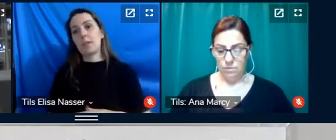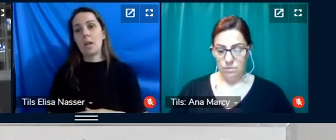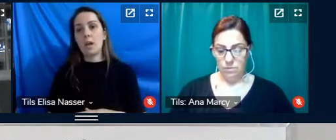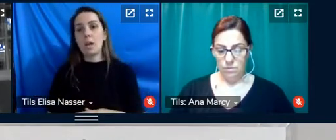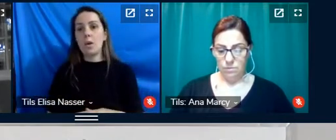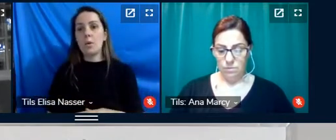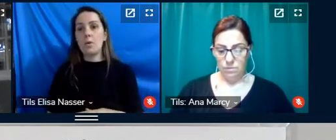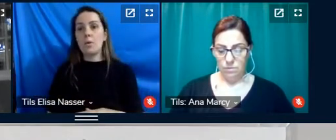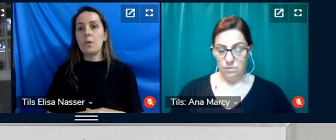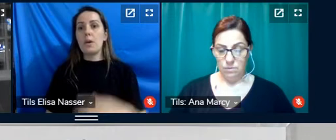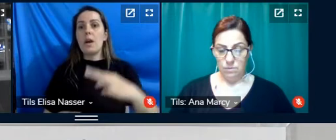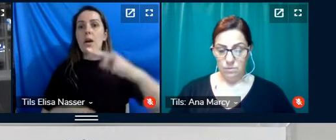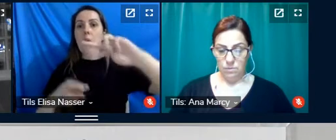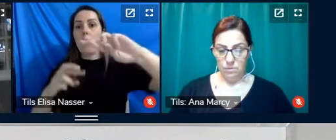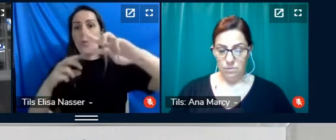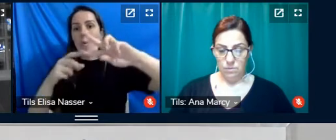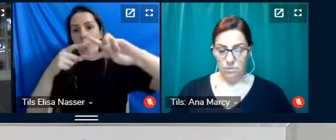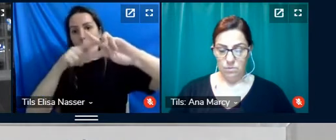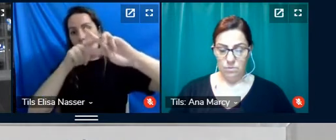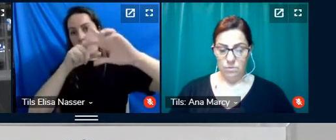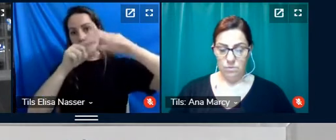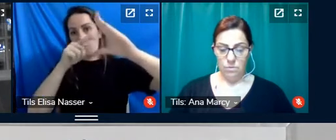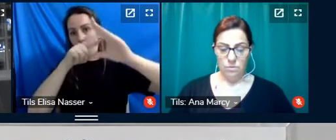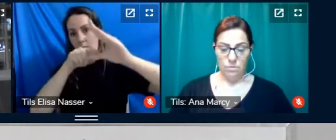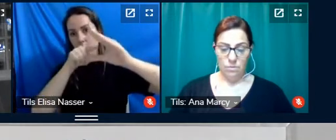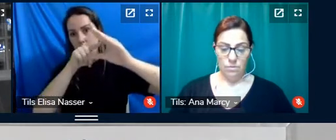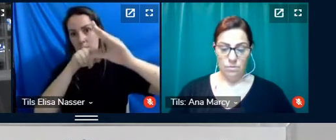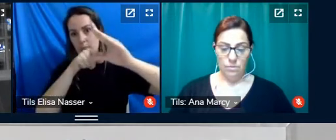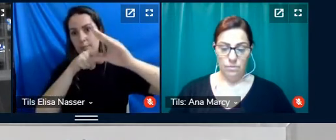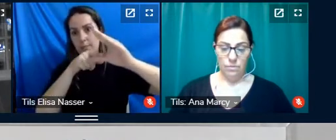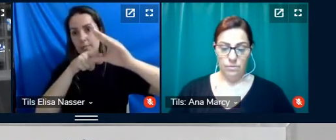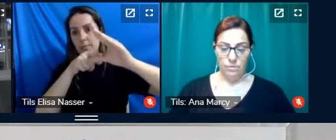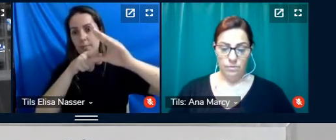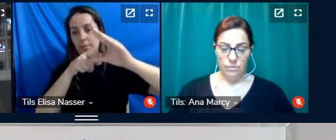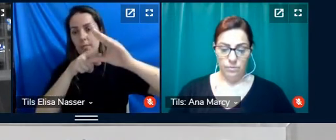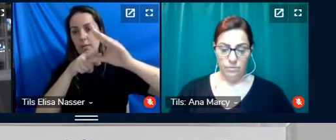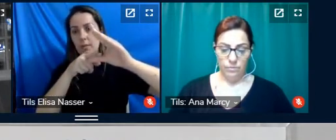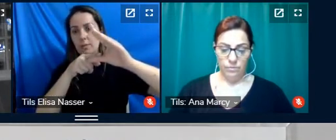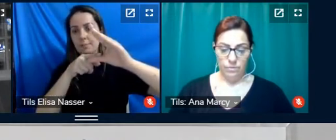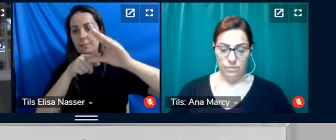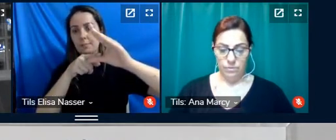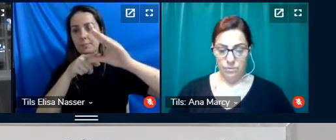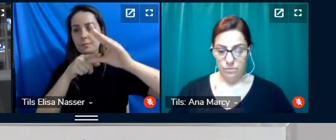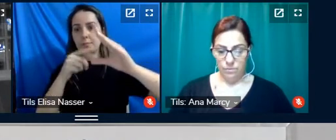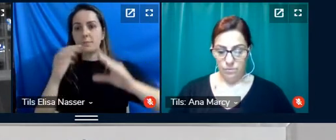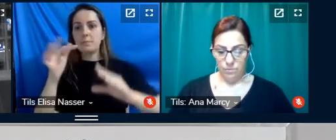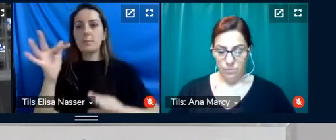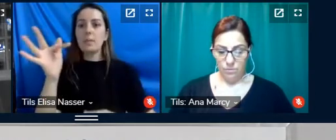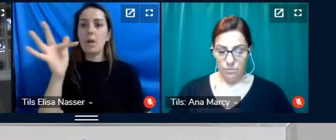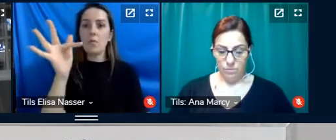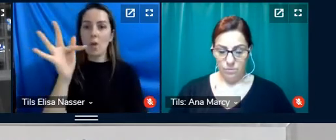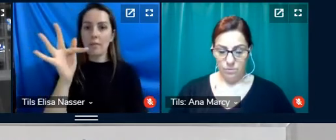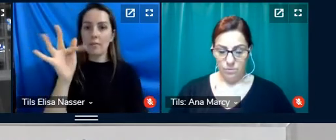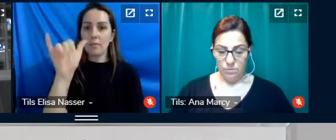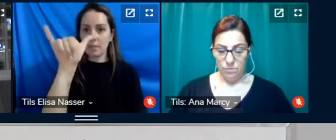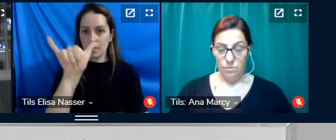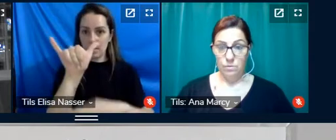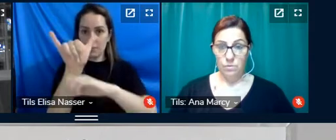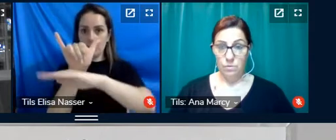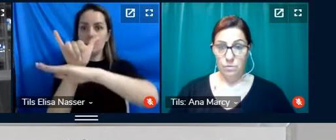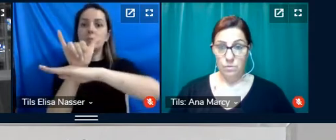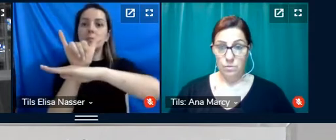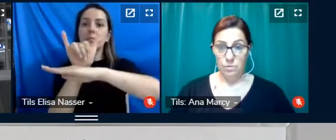Quem é a hipotenusa? O F. Da mesma forma, vale o cosseno. Cosseno de alfa. Quem é